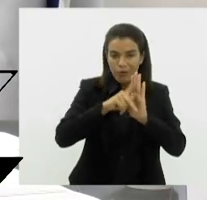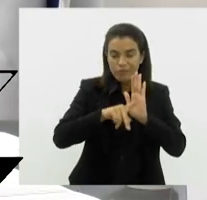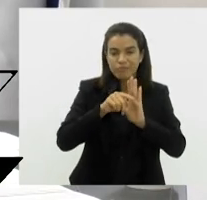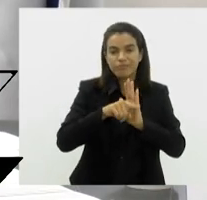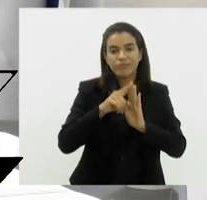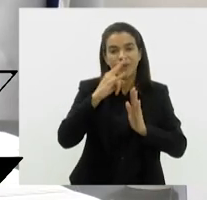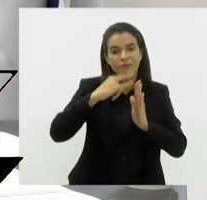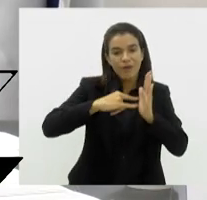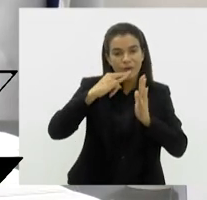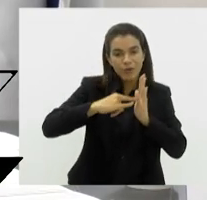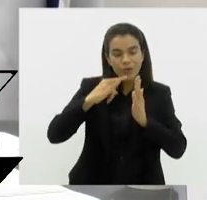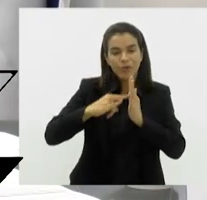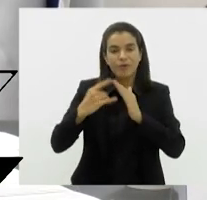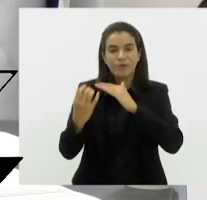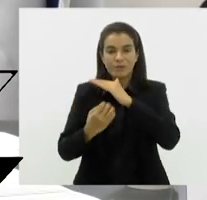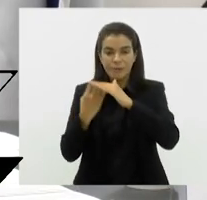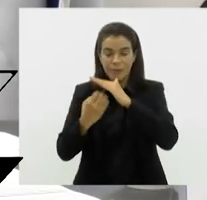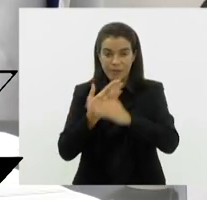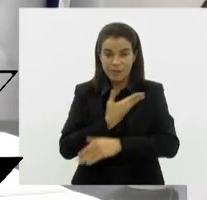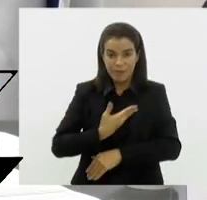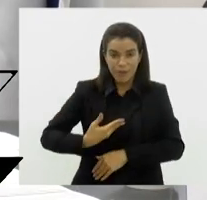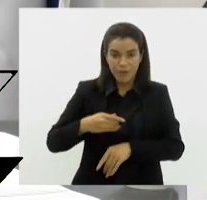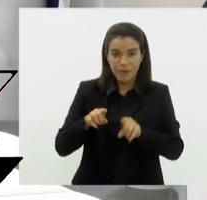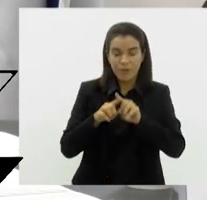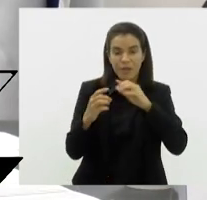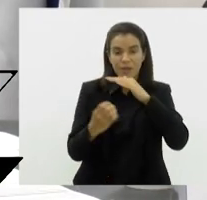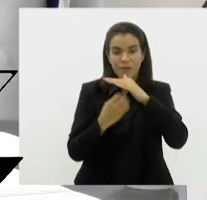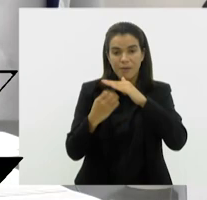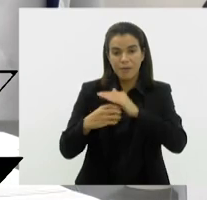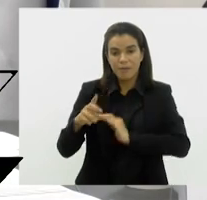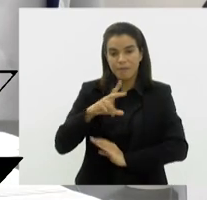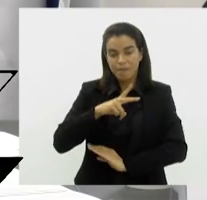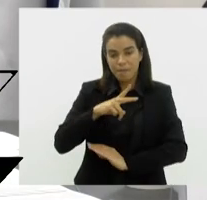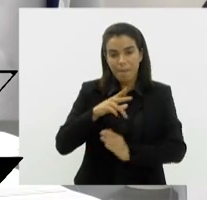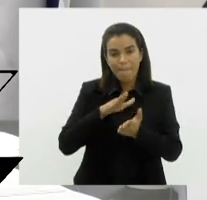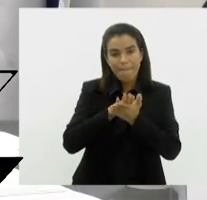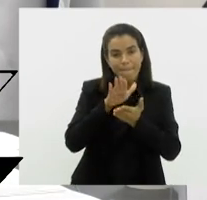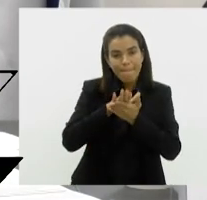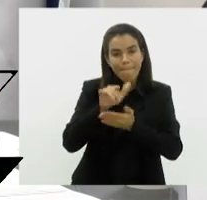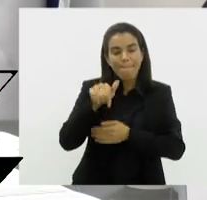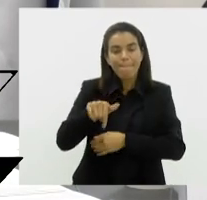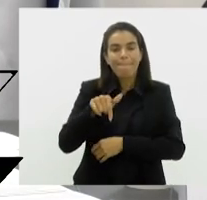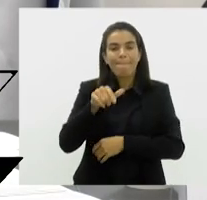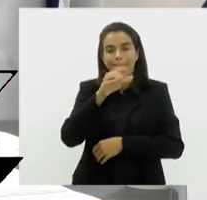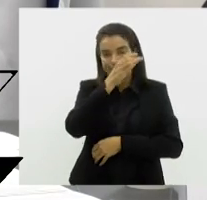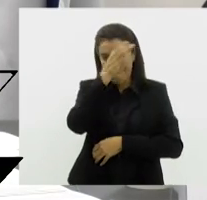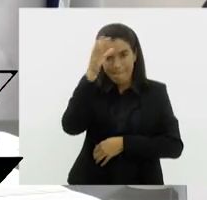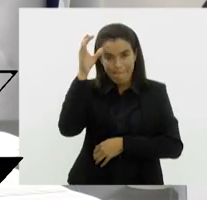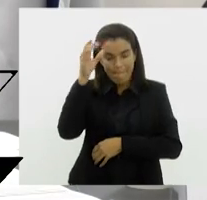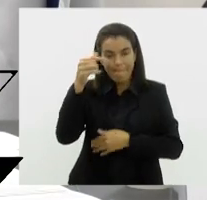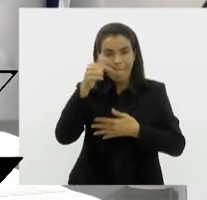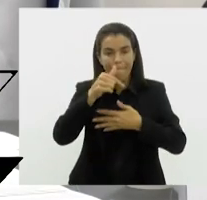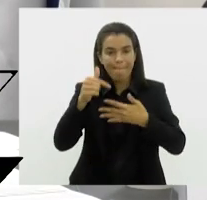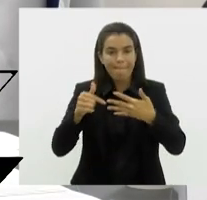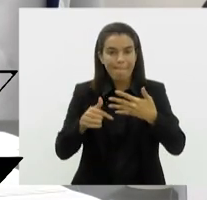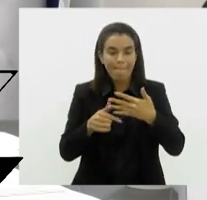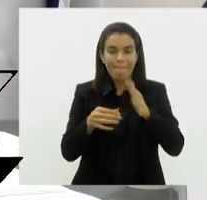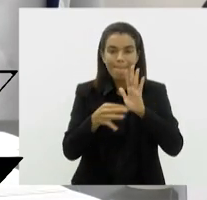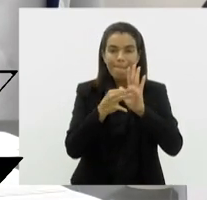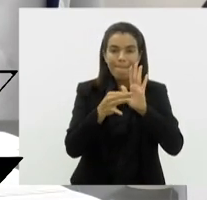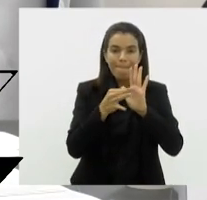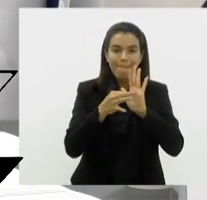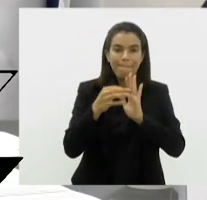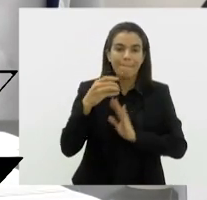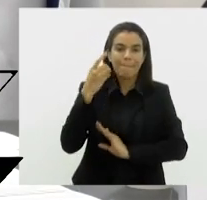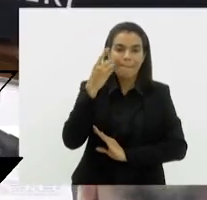das concessionárias de serviços públicos e empresas privadas emitidas contra o consumidor e dá providências. Para aparecer, deputado